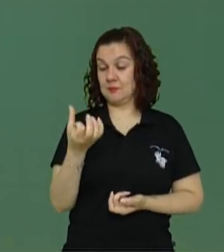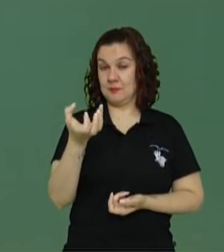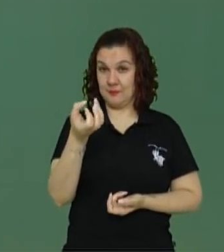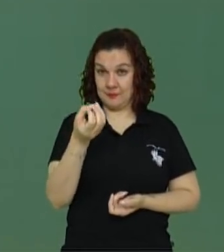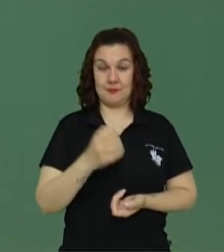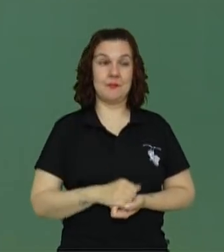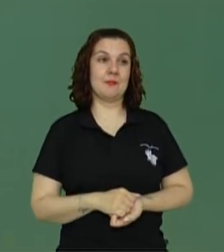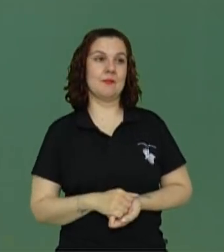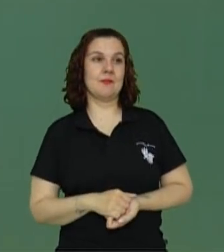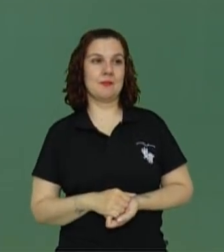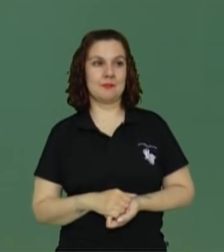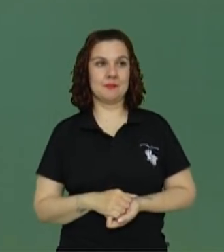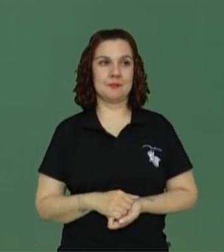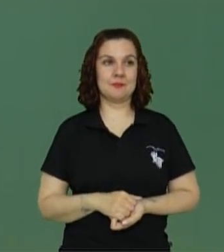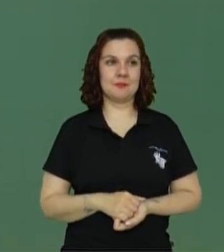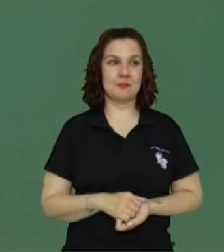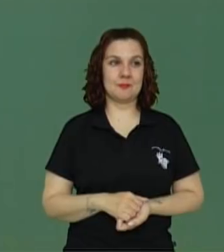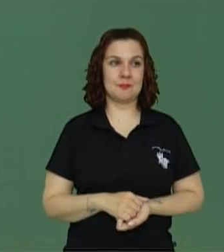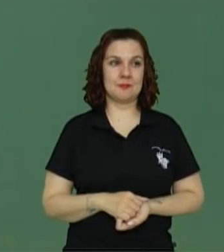160.